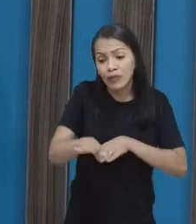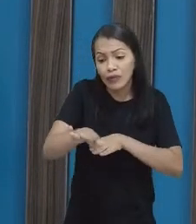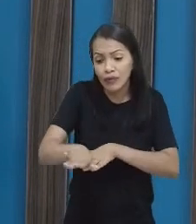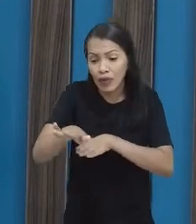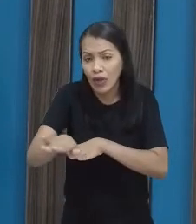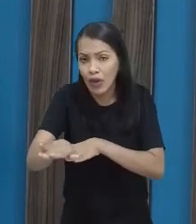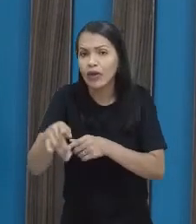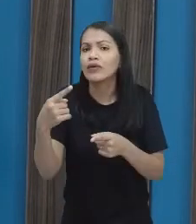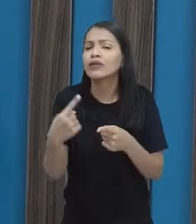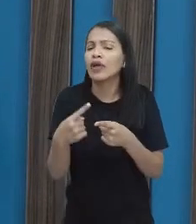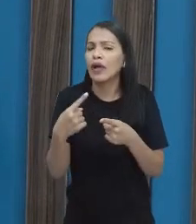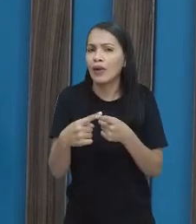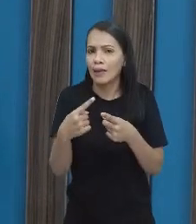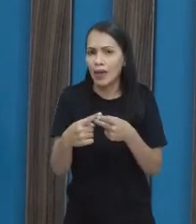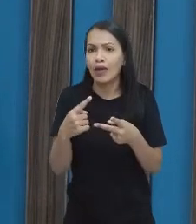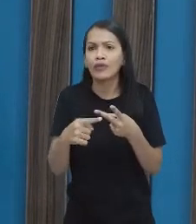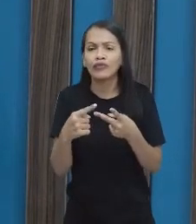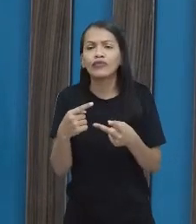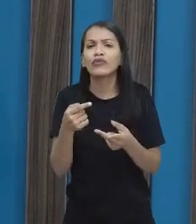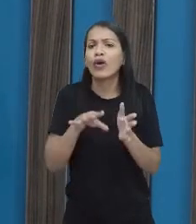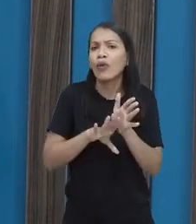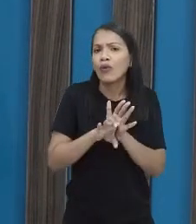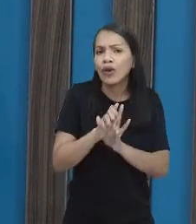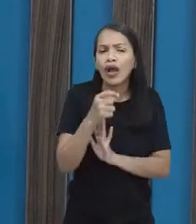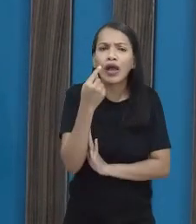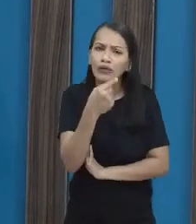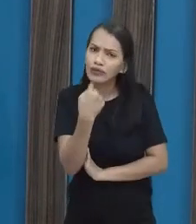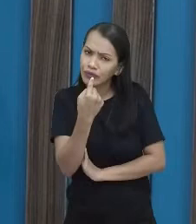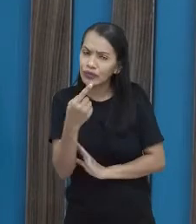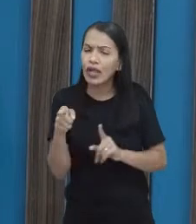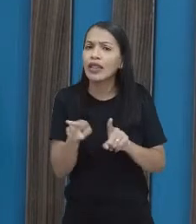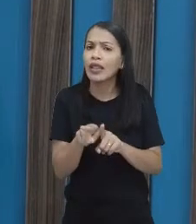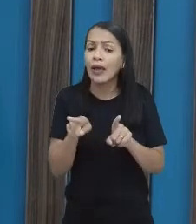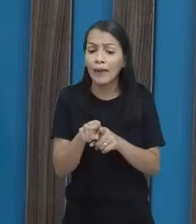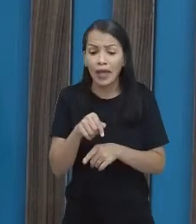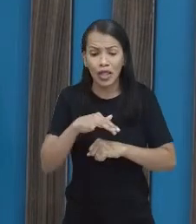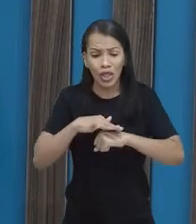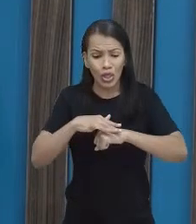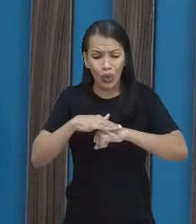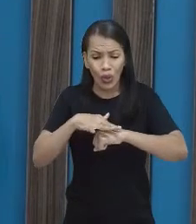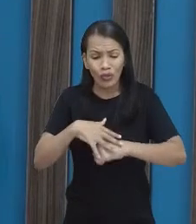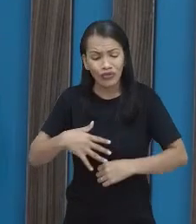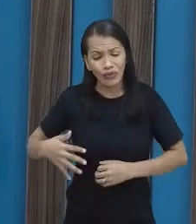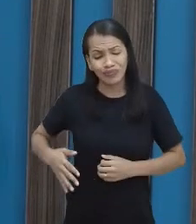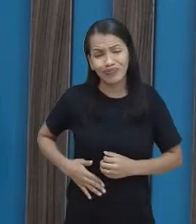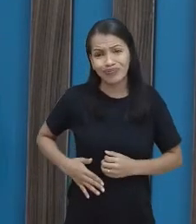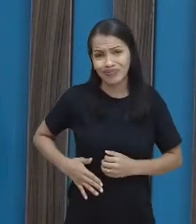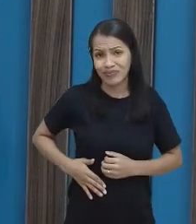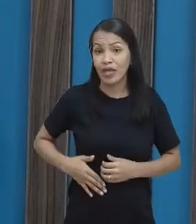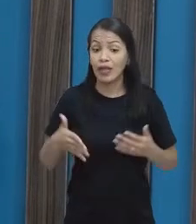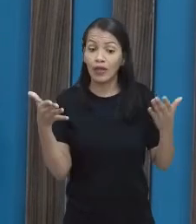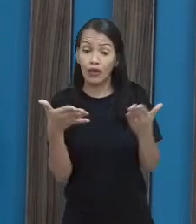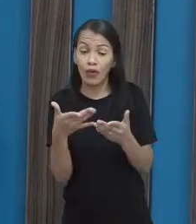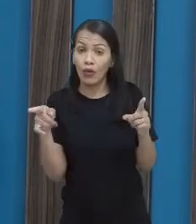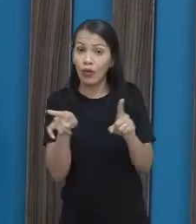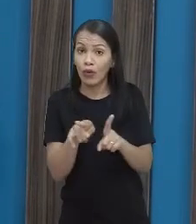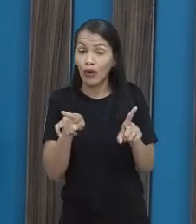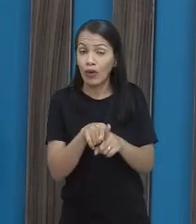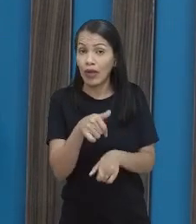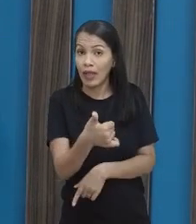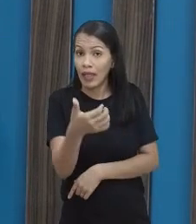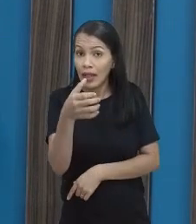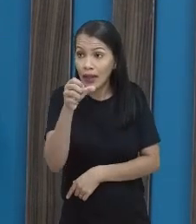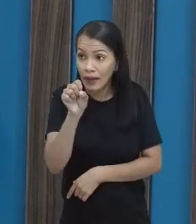O combate ao câncer bucal, a questão aí das doenças inflamatórias do intestino. E hoje, pessoal, dia 18,